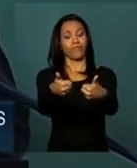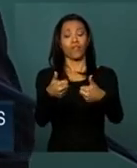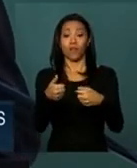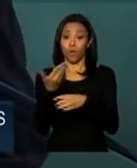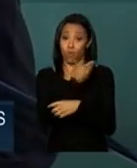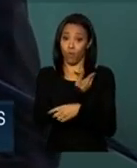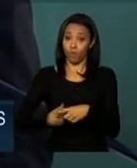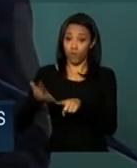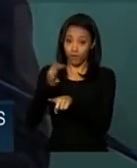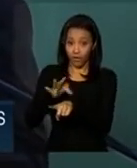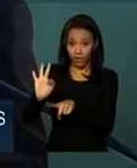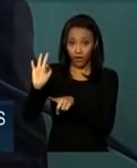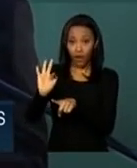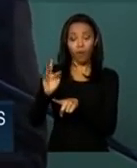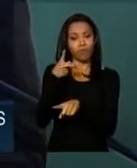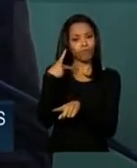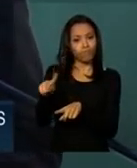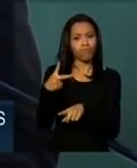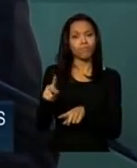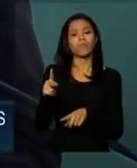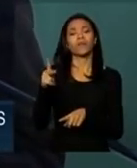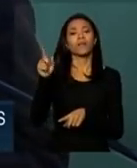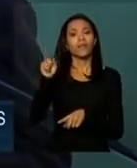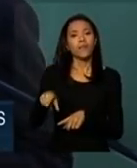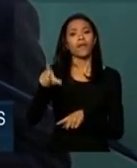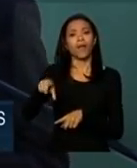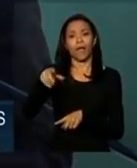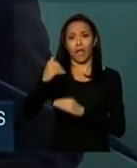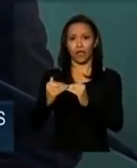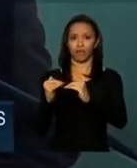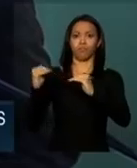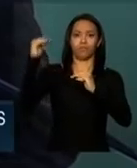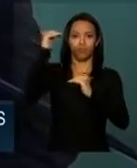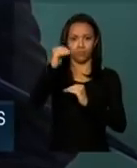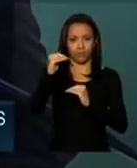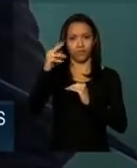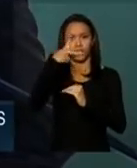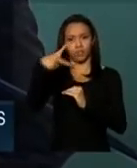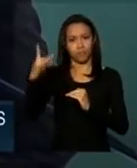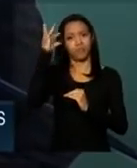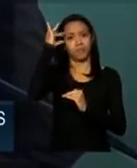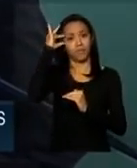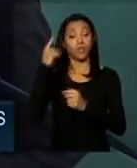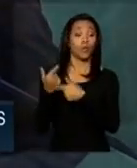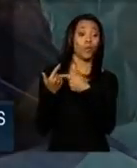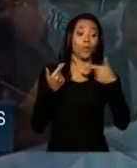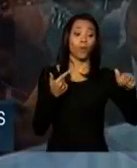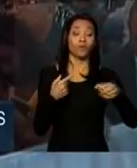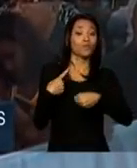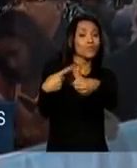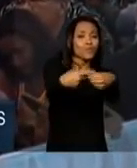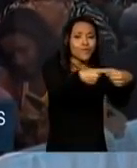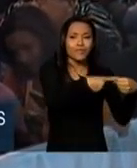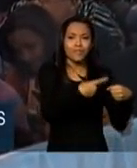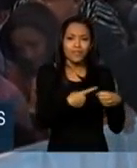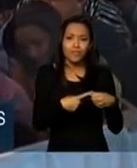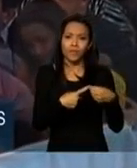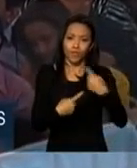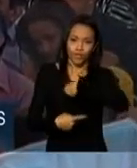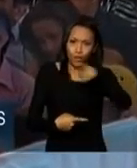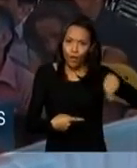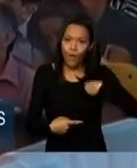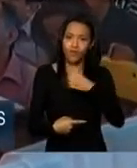federal, do qual Vossa Excelência é a gestora maior. Do outro lado, os municípios dos quais nós,